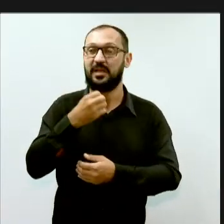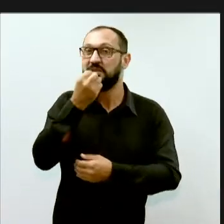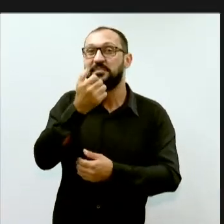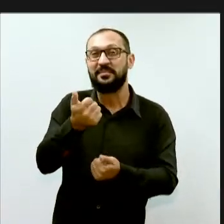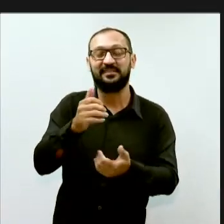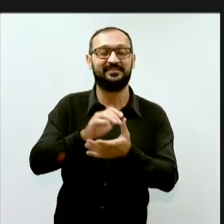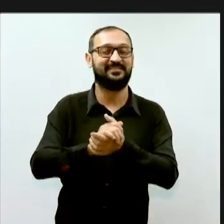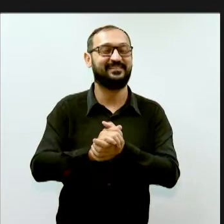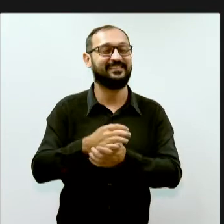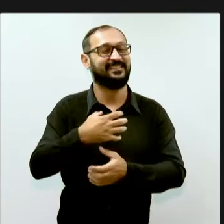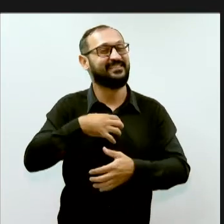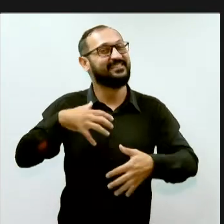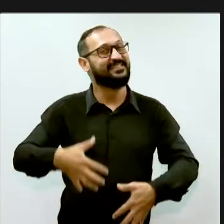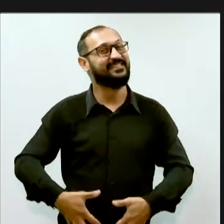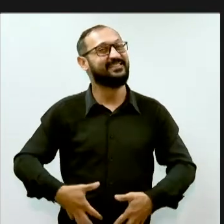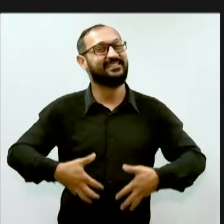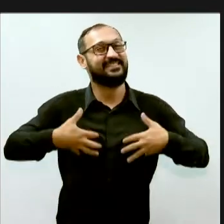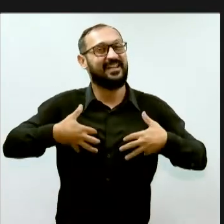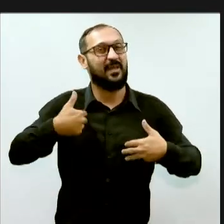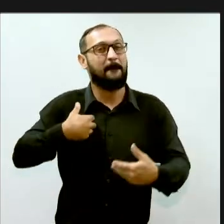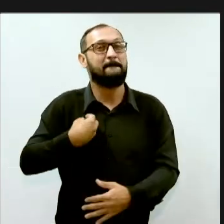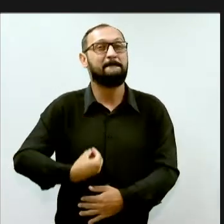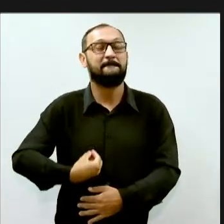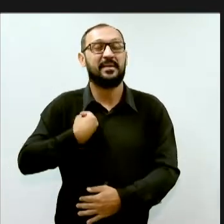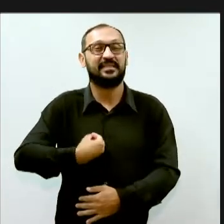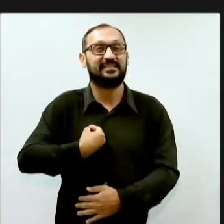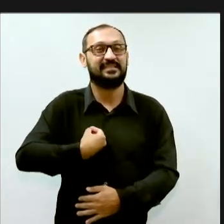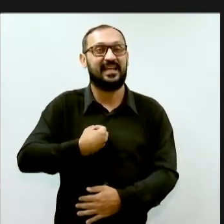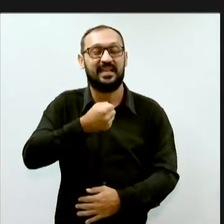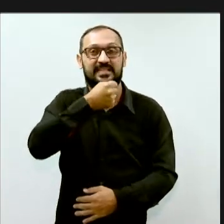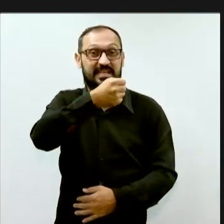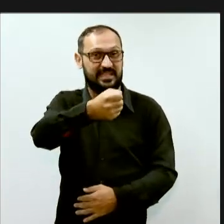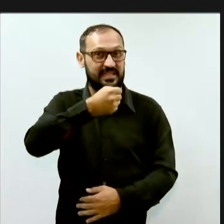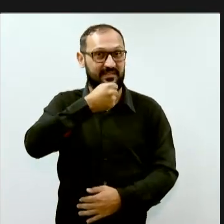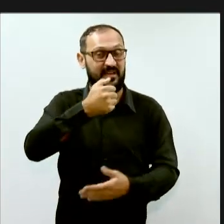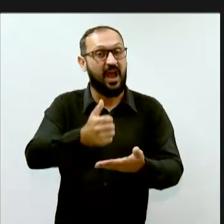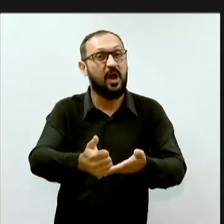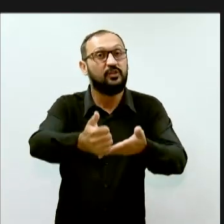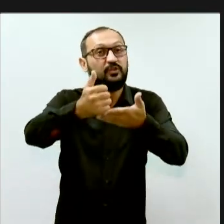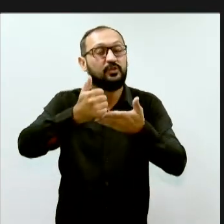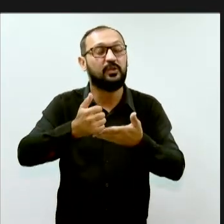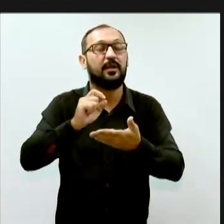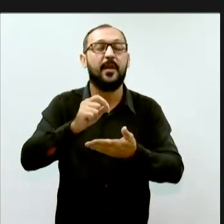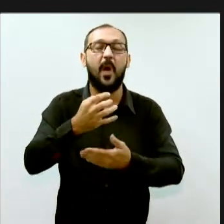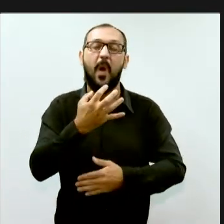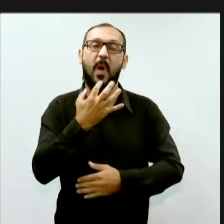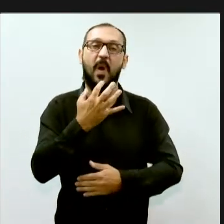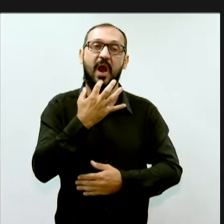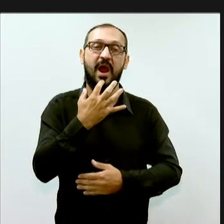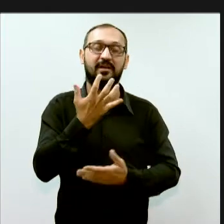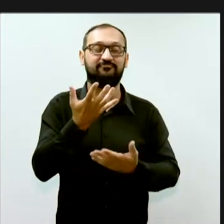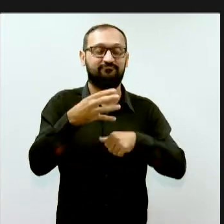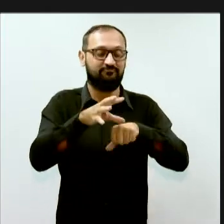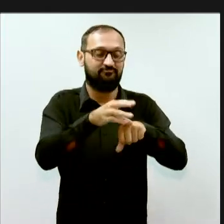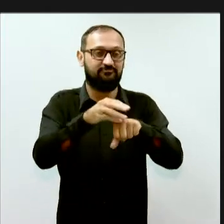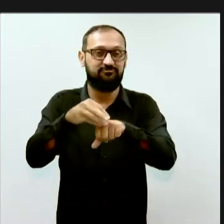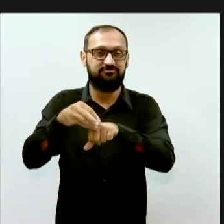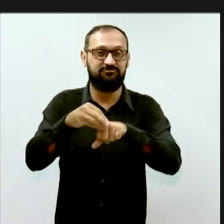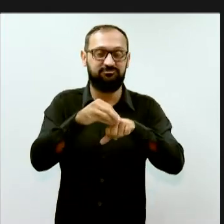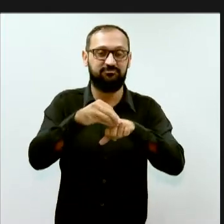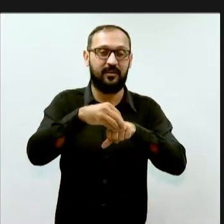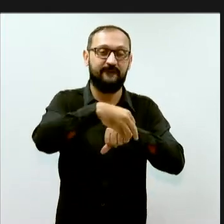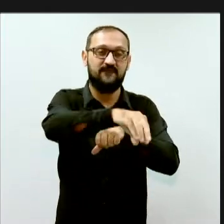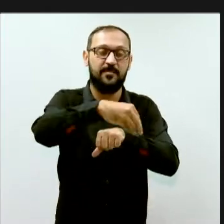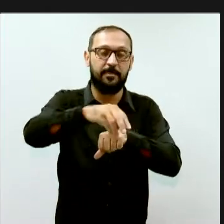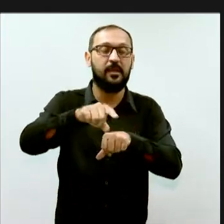Tudo bem, é uma honra de poder estar participando dessa entrevista, de poder estar compartilhando, neste momento, a